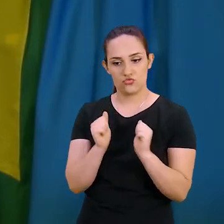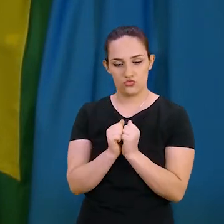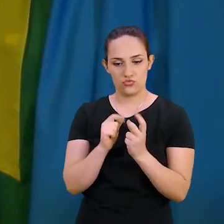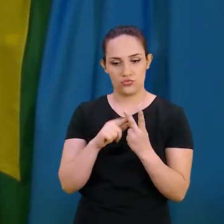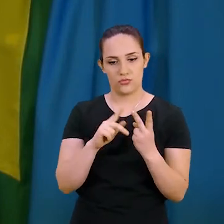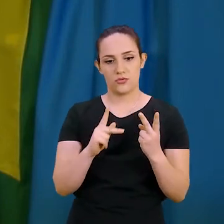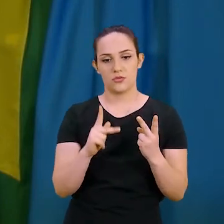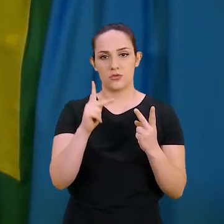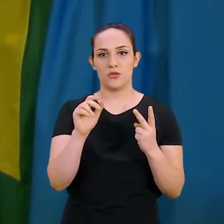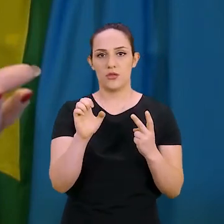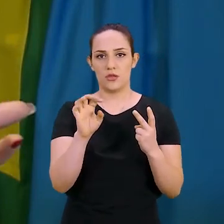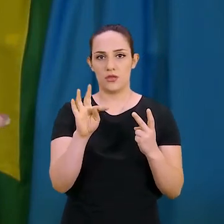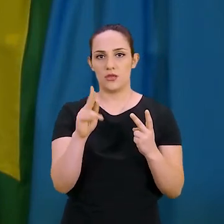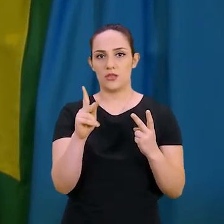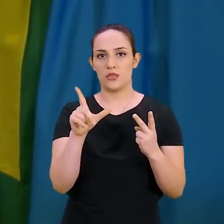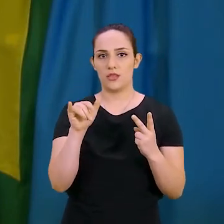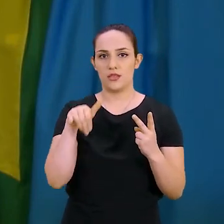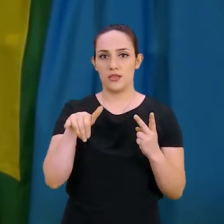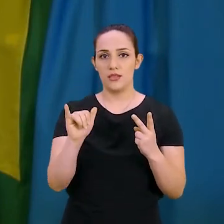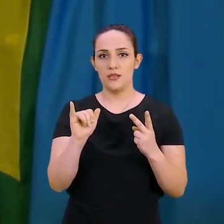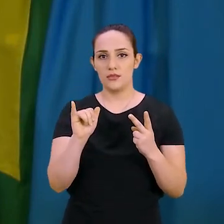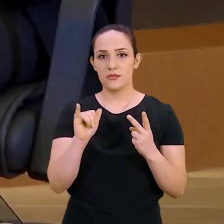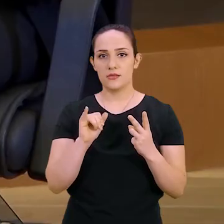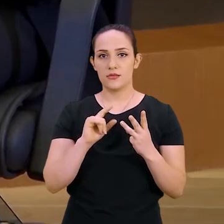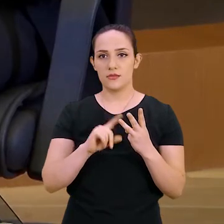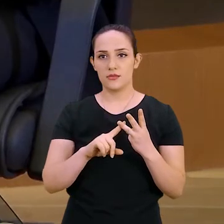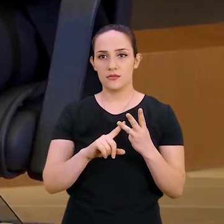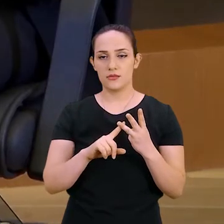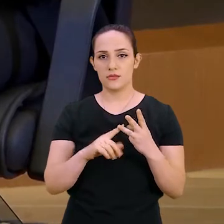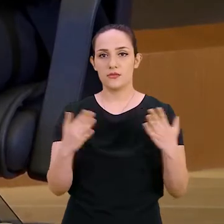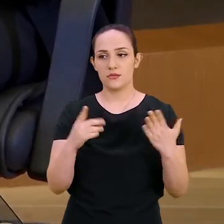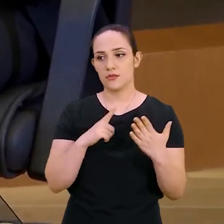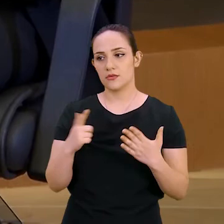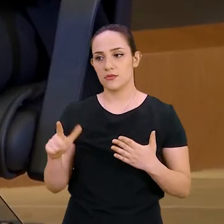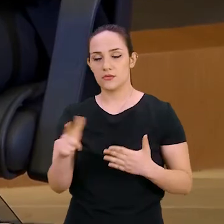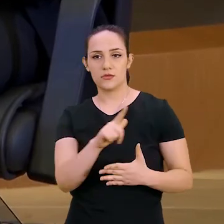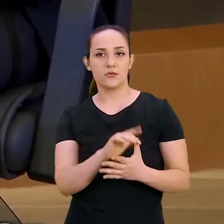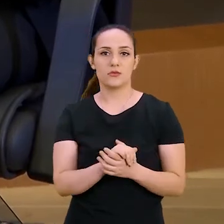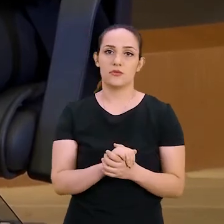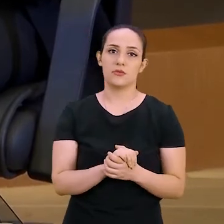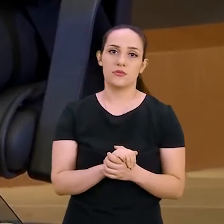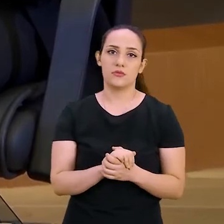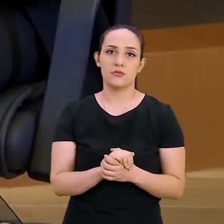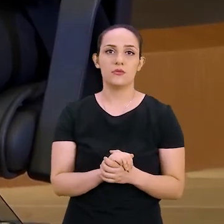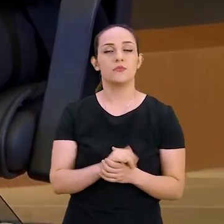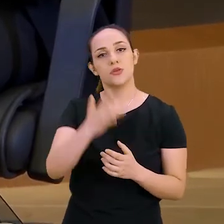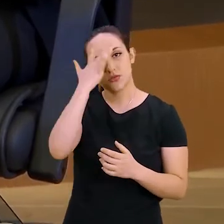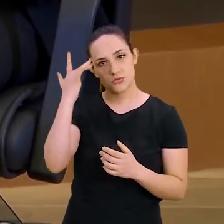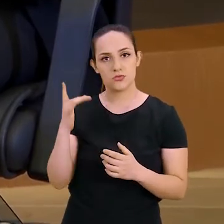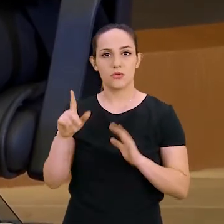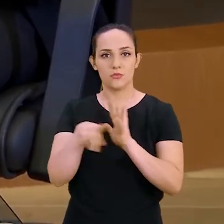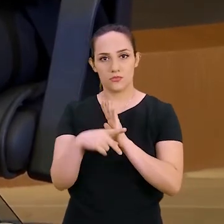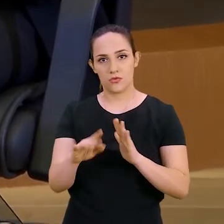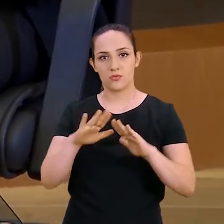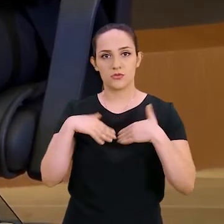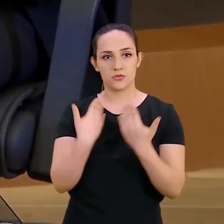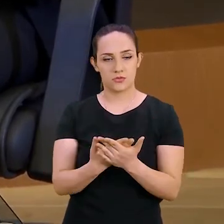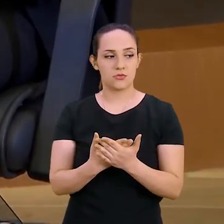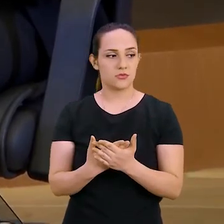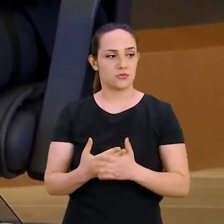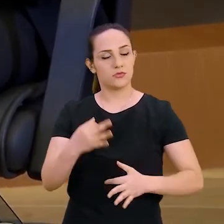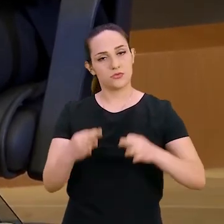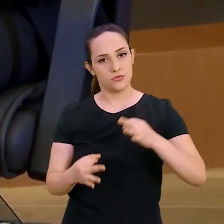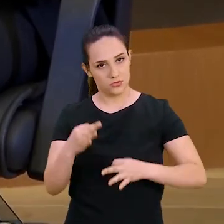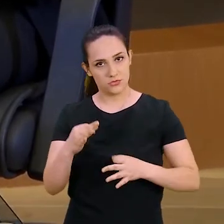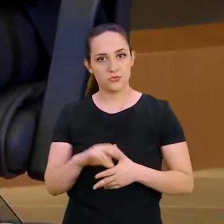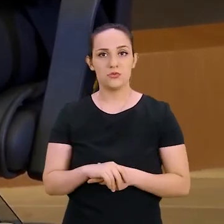fazendo essa visita sou eu e a Catherine, funcionária também, mas tem a colaboração de todos os outros funcionários, todo mundo acaba participando, os colaboradores